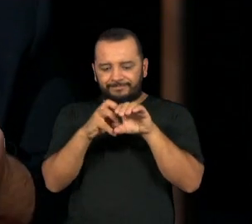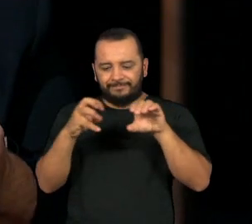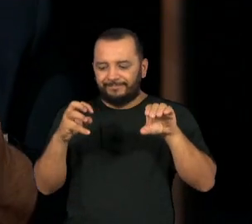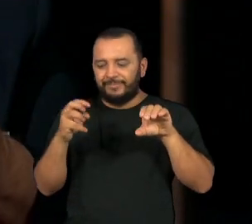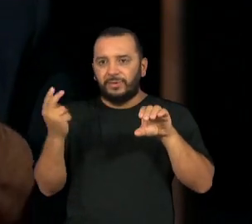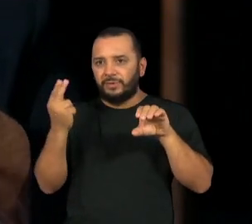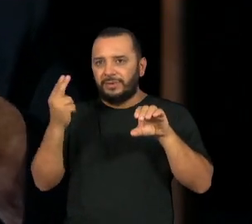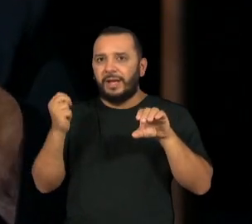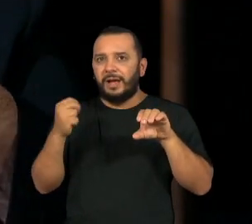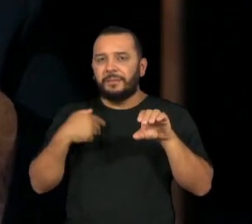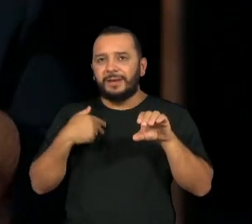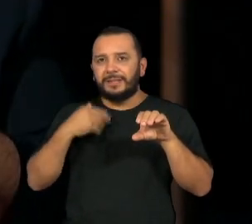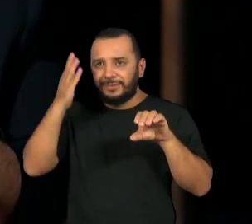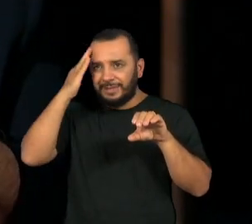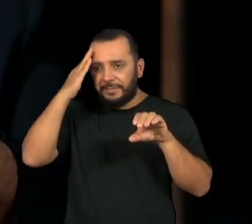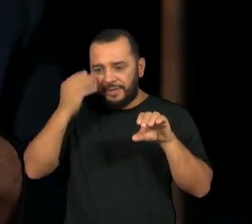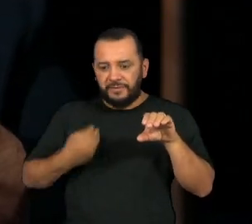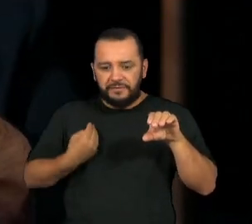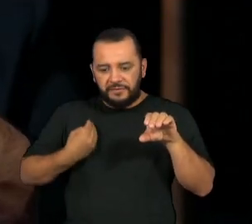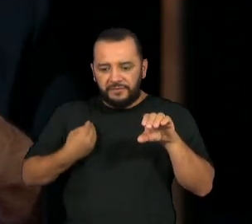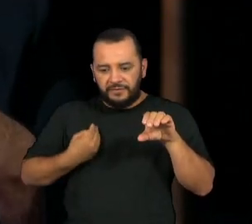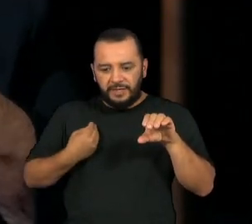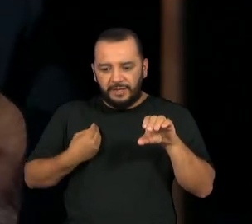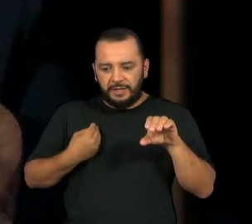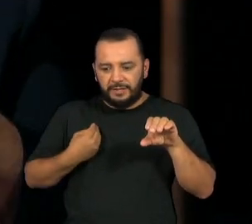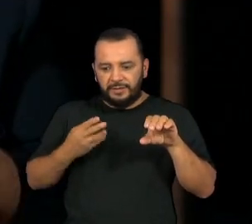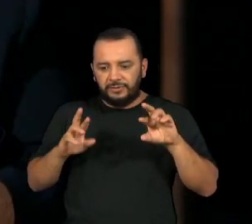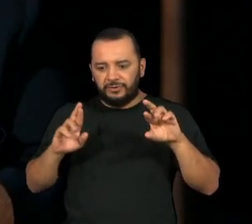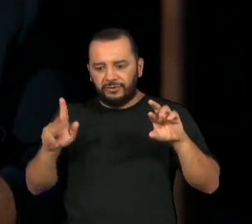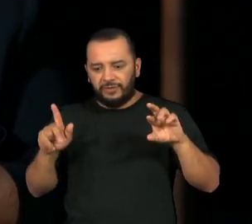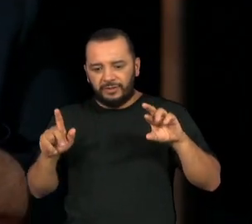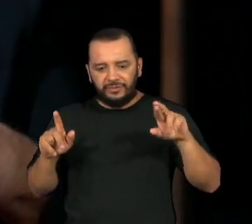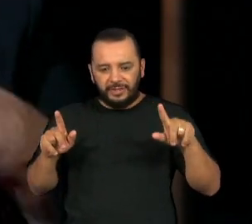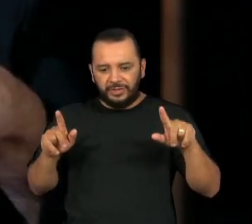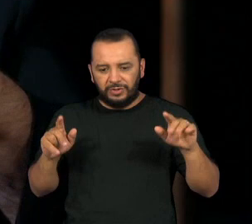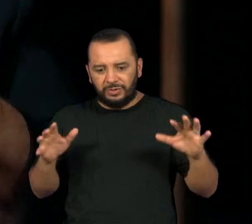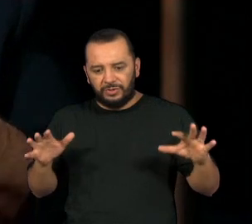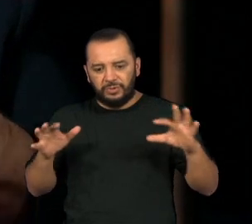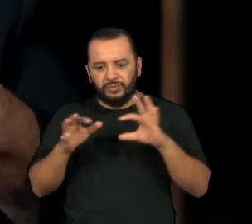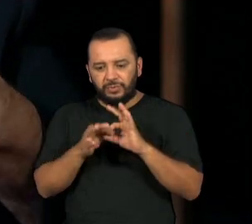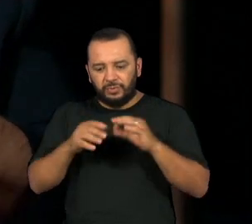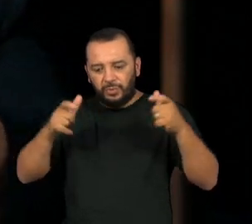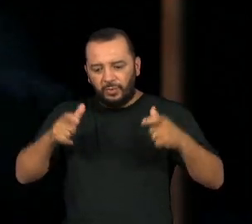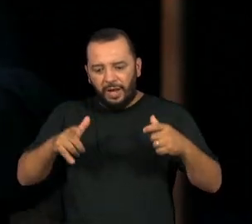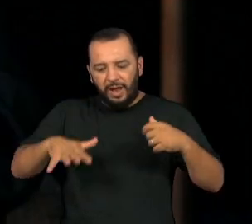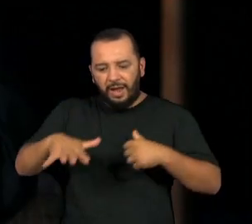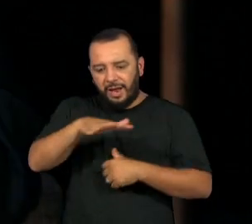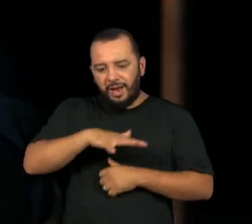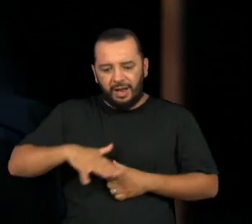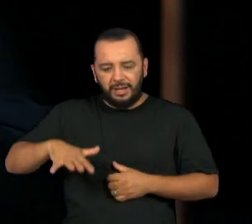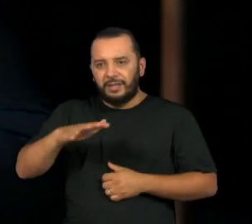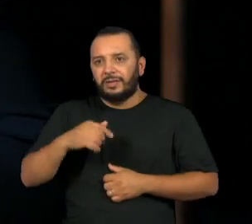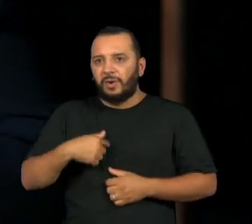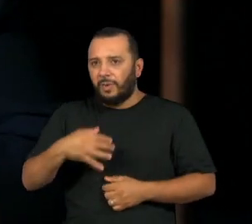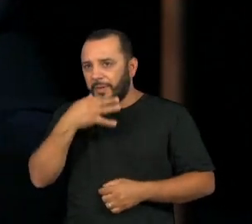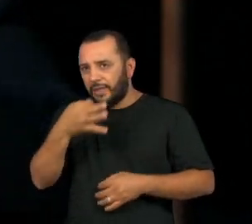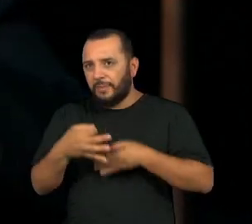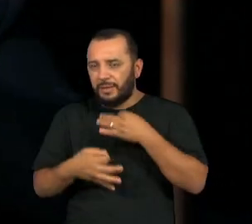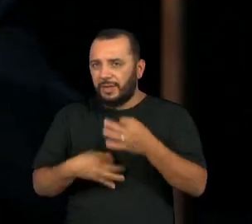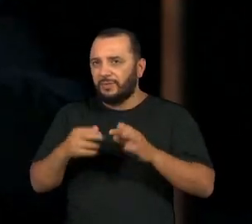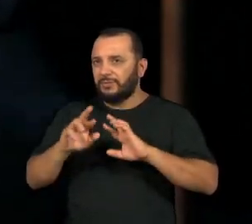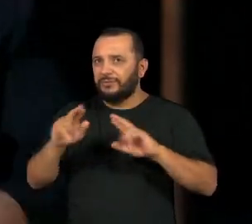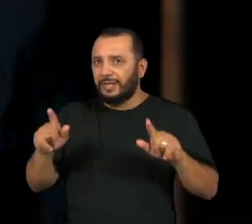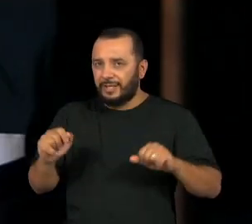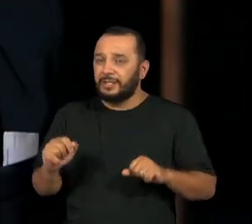saber sobreviver ao mesmo tempo num lugar que são pessoas incompatíveis com você. Porque